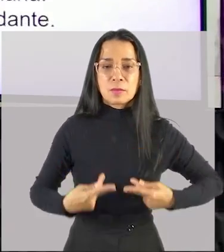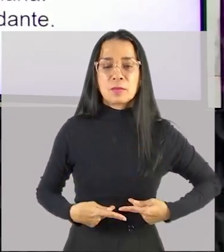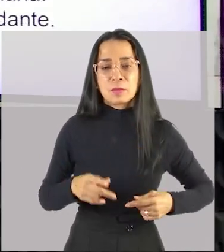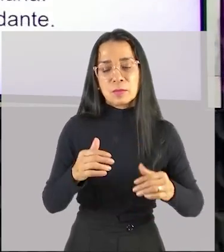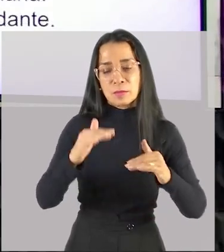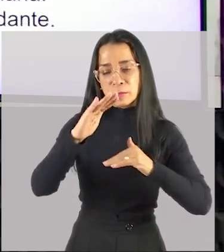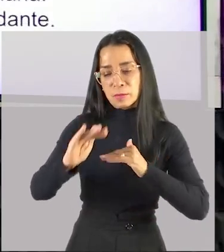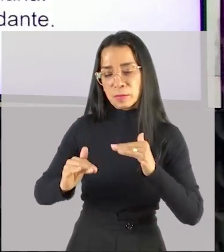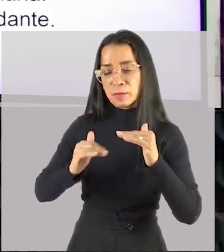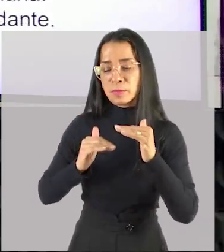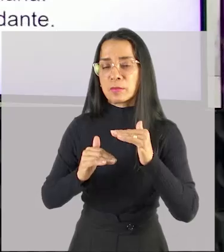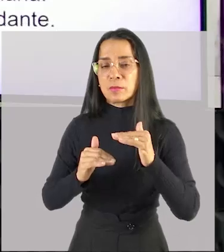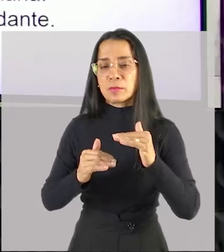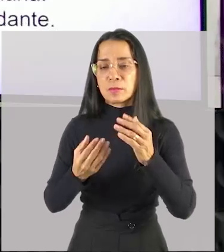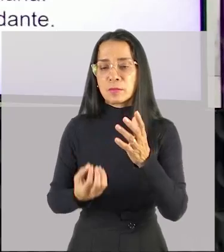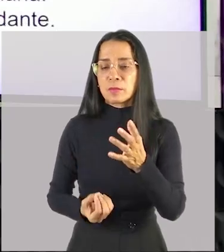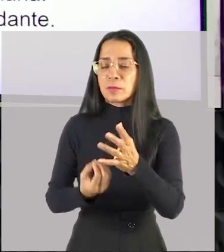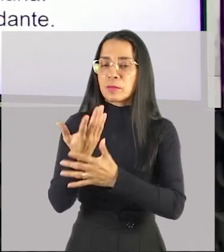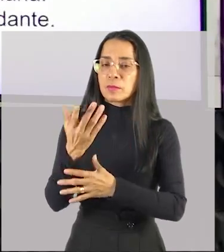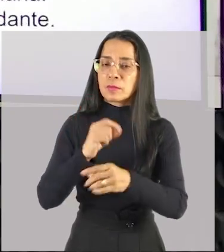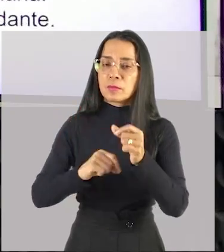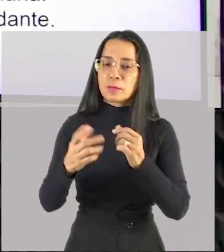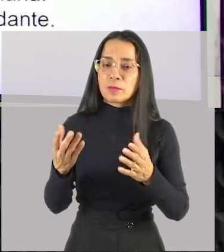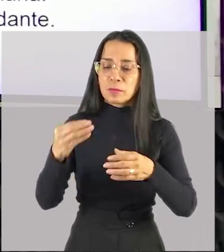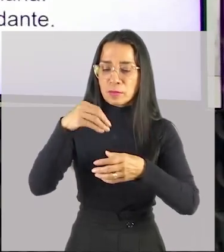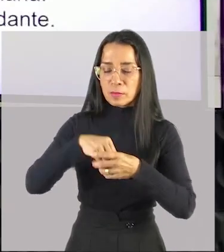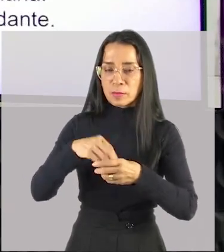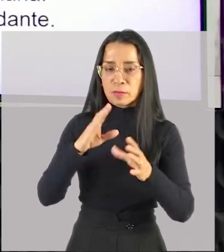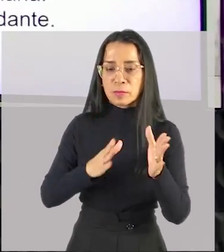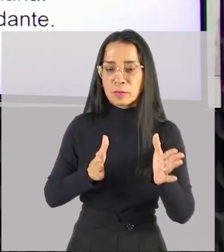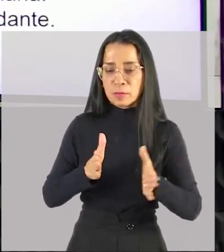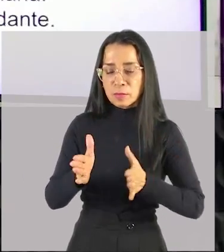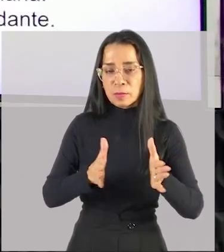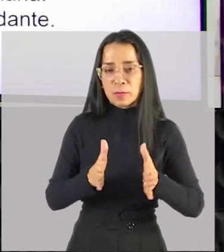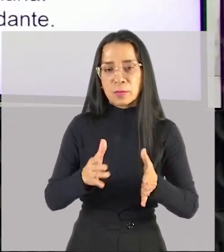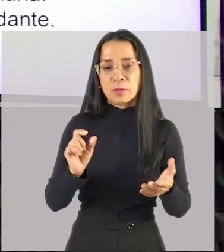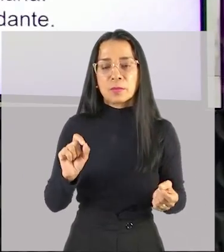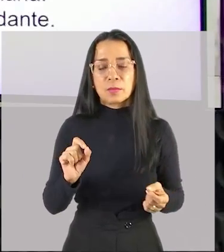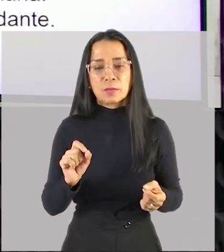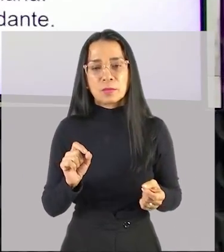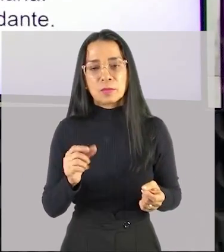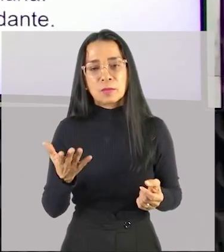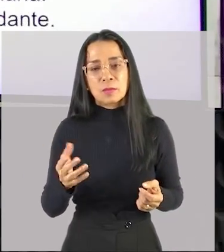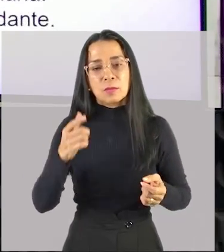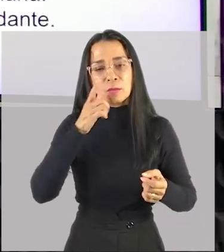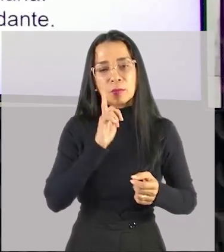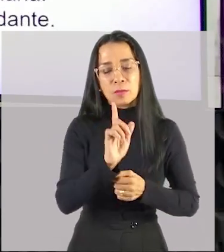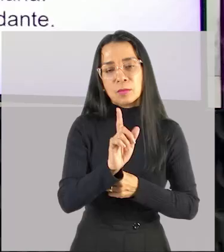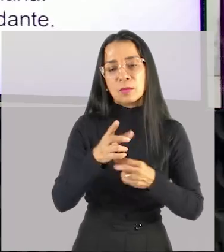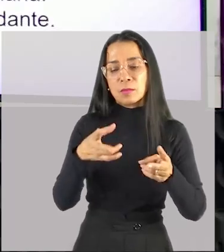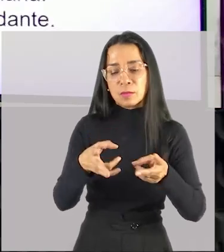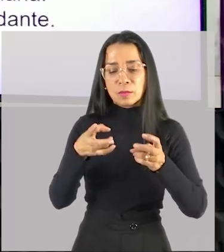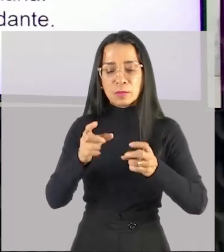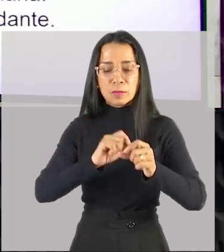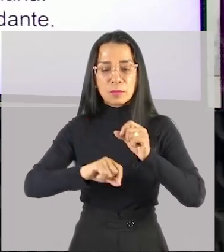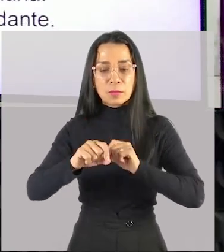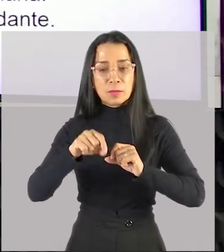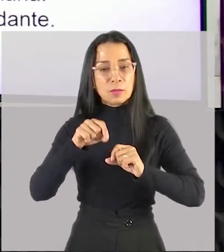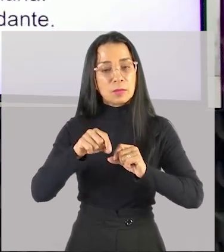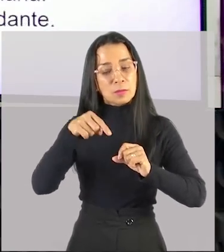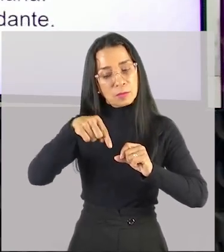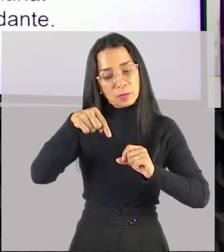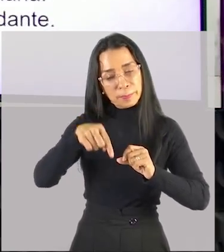inferiores, nós somos criados, ou seja, nós estamos dentro da temporalidade. Ou seja, a gente só consegue conceber aquilo que está dentro